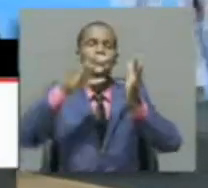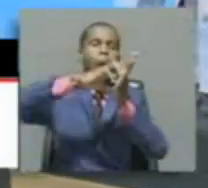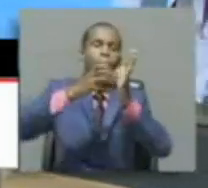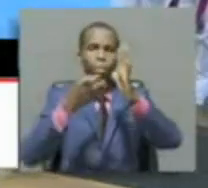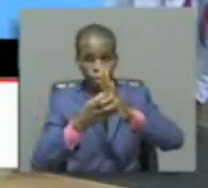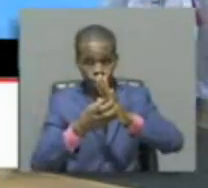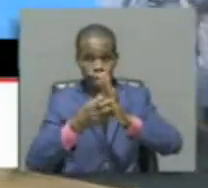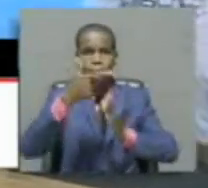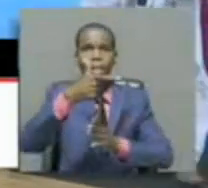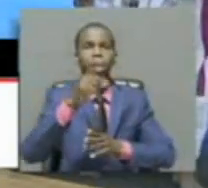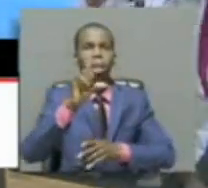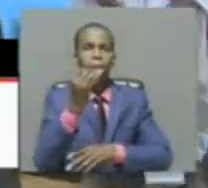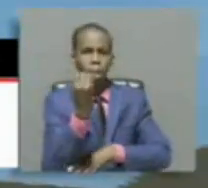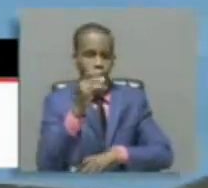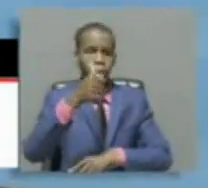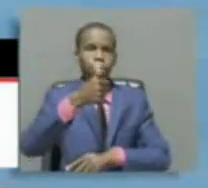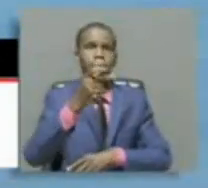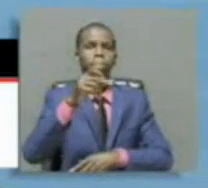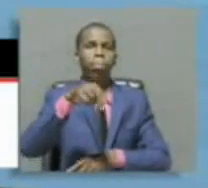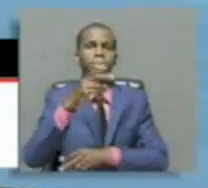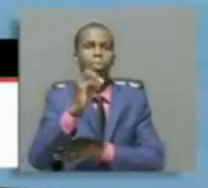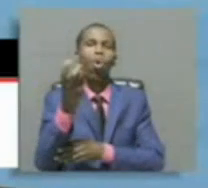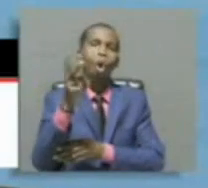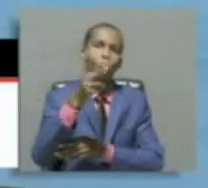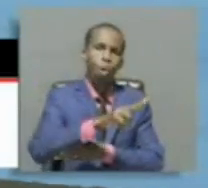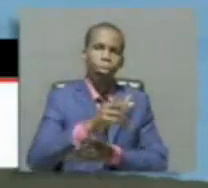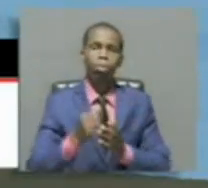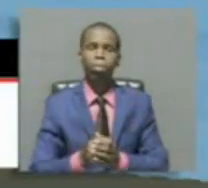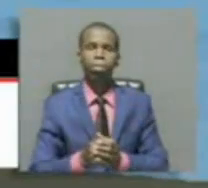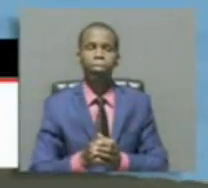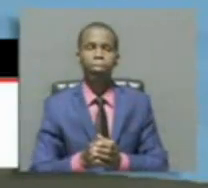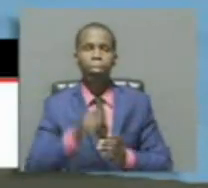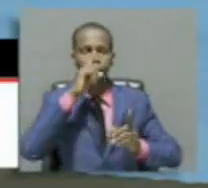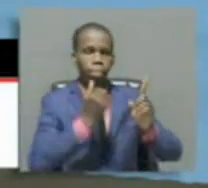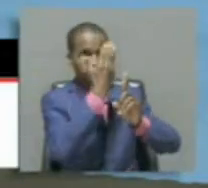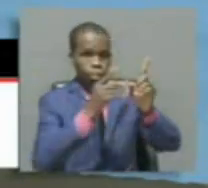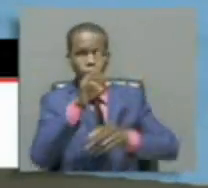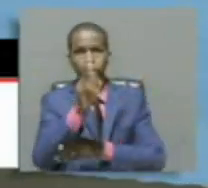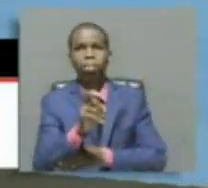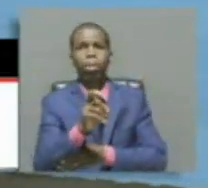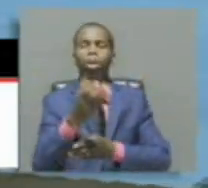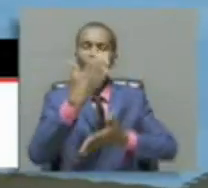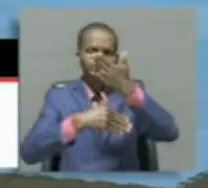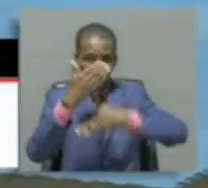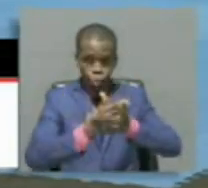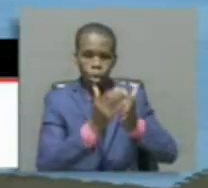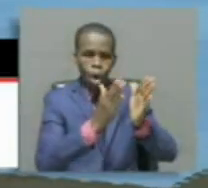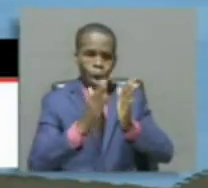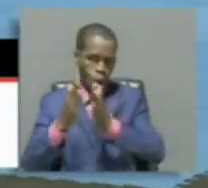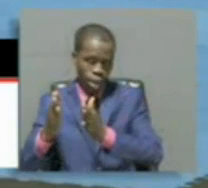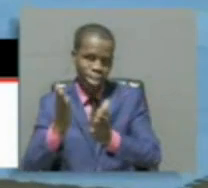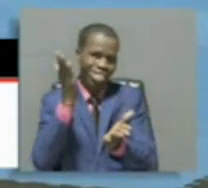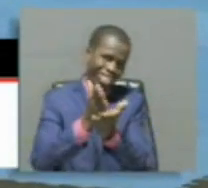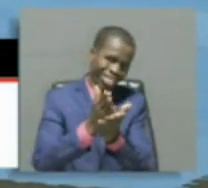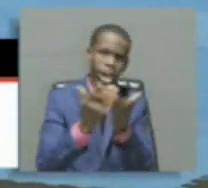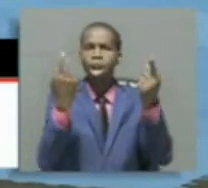Verde, Líbano, entre outros. O nível técnico apresentado pelos atletas? Está muito bom o nível técnico. Já dá